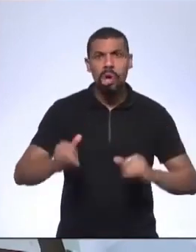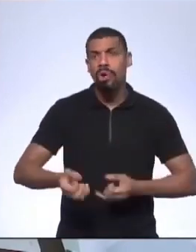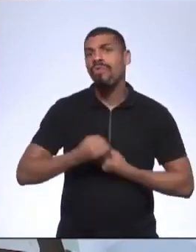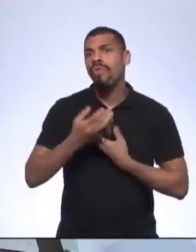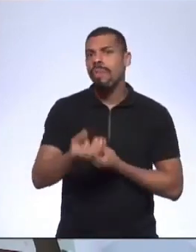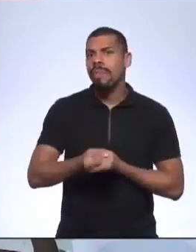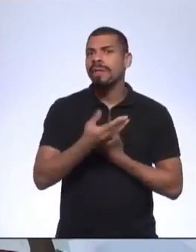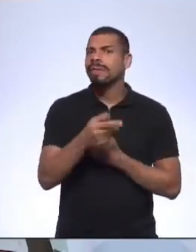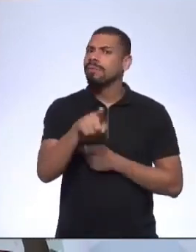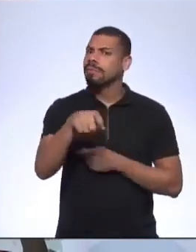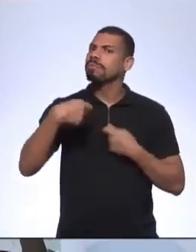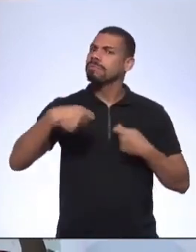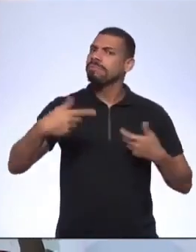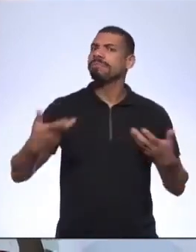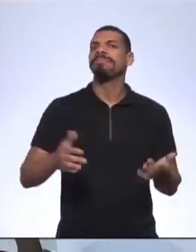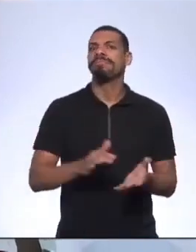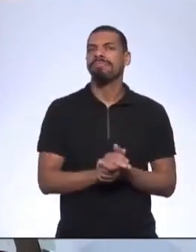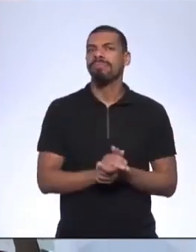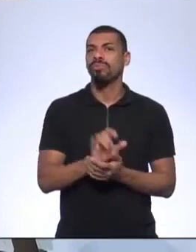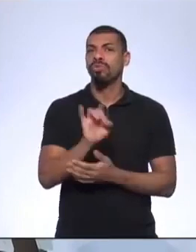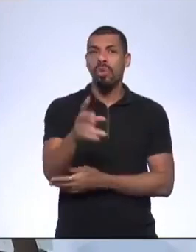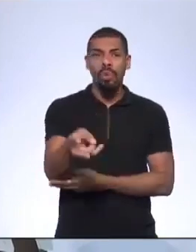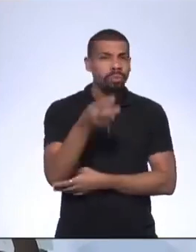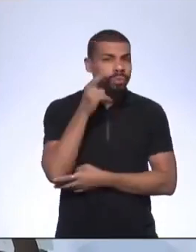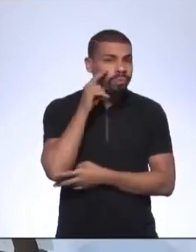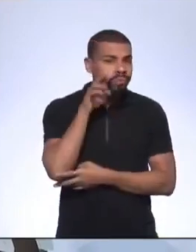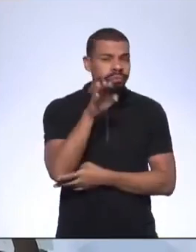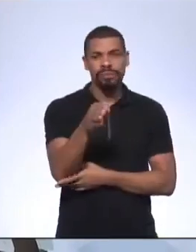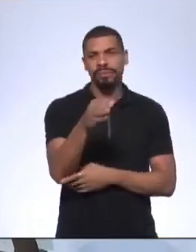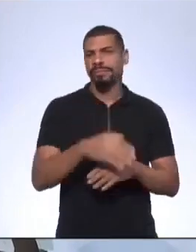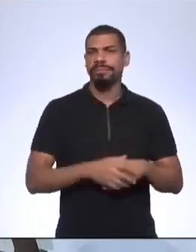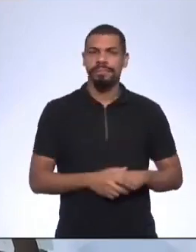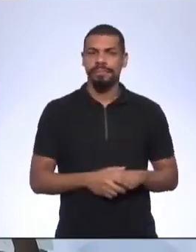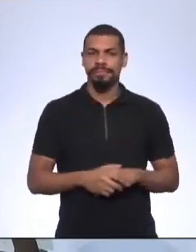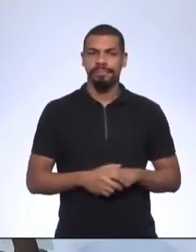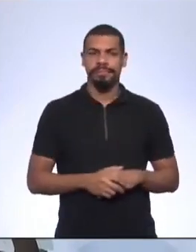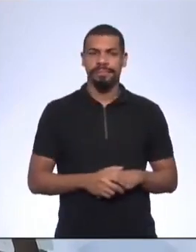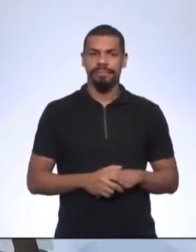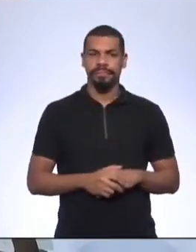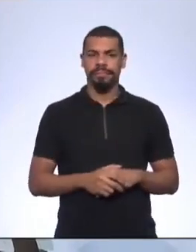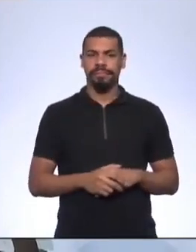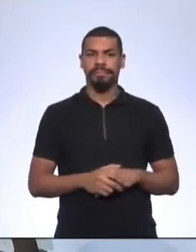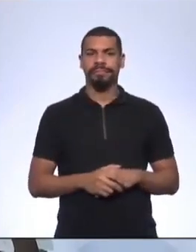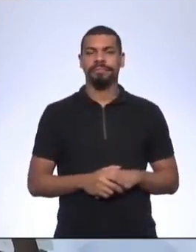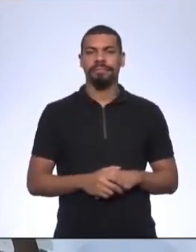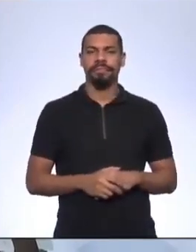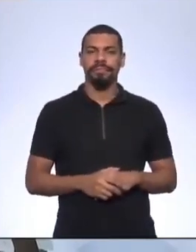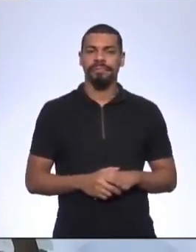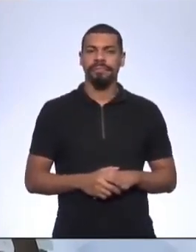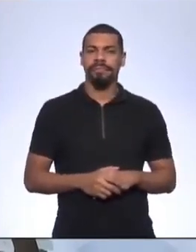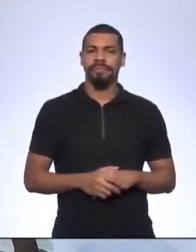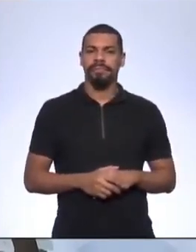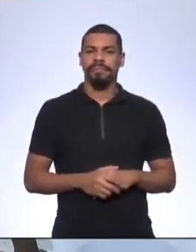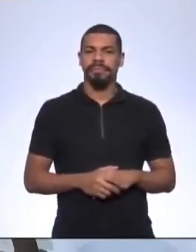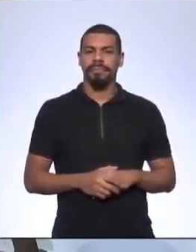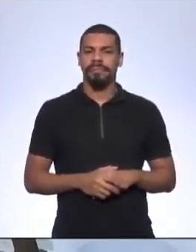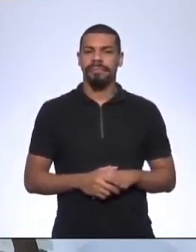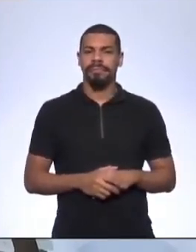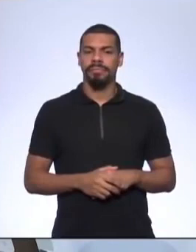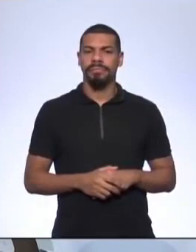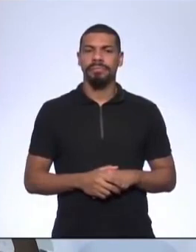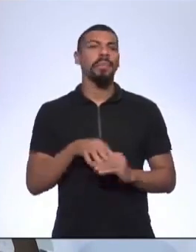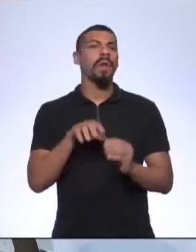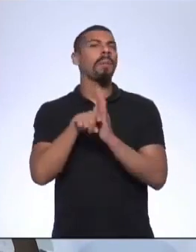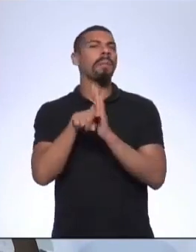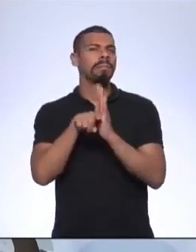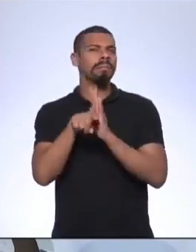que é necessária para você numa olhada, né? Você dá uma olhadinha, você vê o pico lá e tudo mais. Estou falando aí da nossa análise